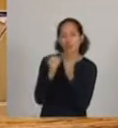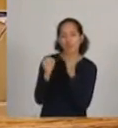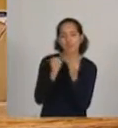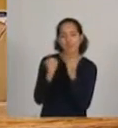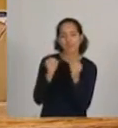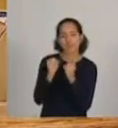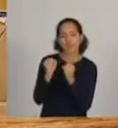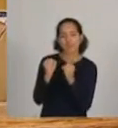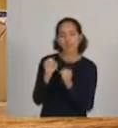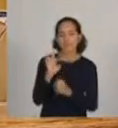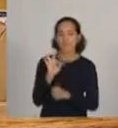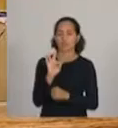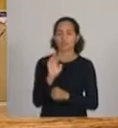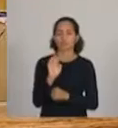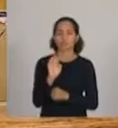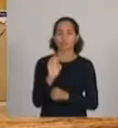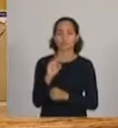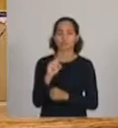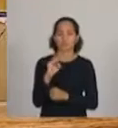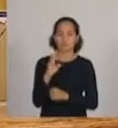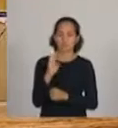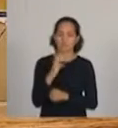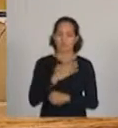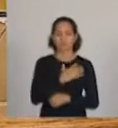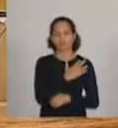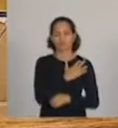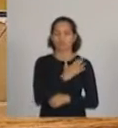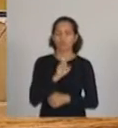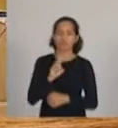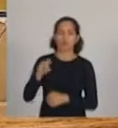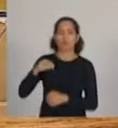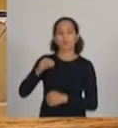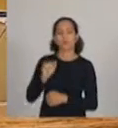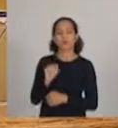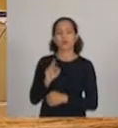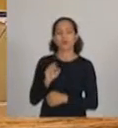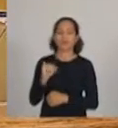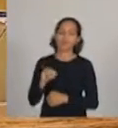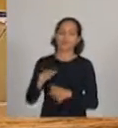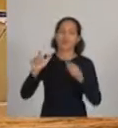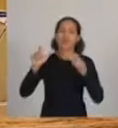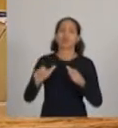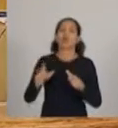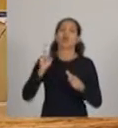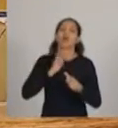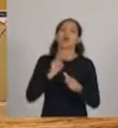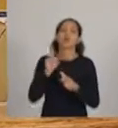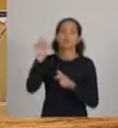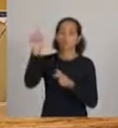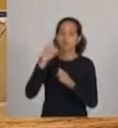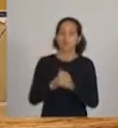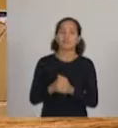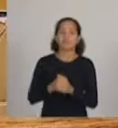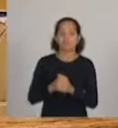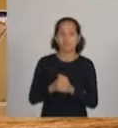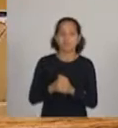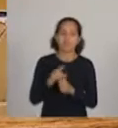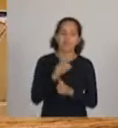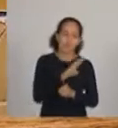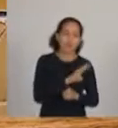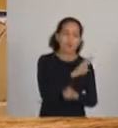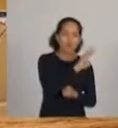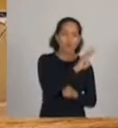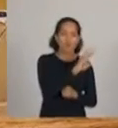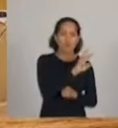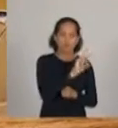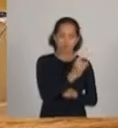de Portos, que é a tenente Mariana Garrido, Mariana, que é de Minas, o capitão de Portos, o Washington, que é de